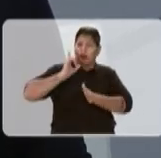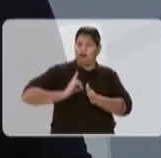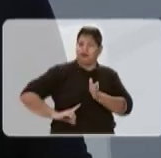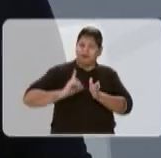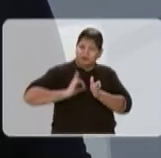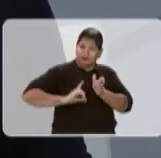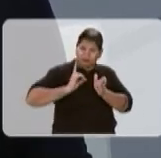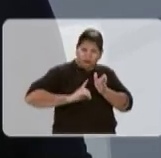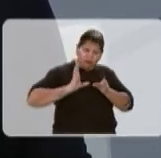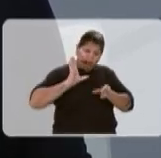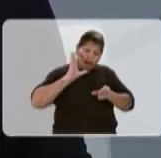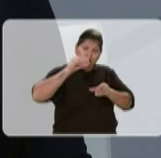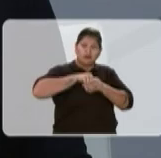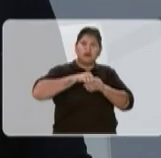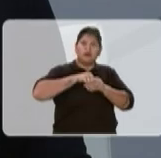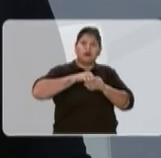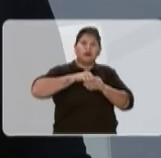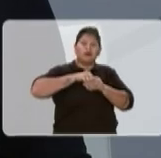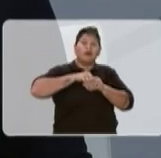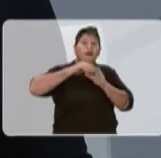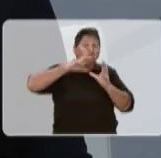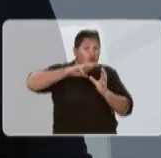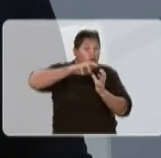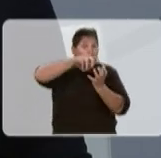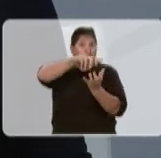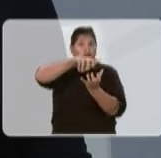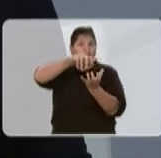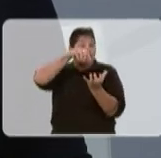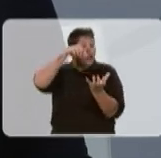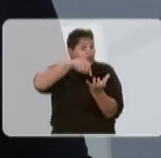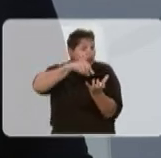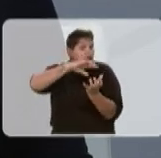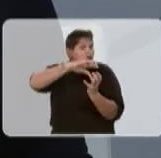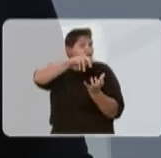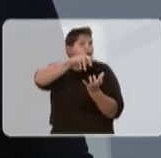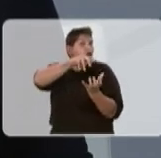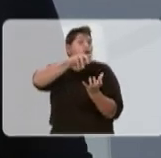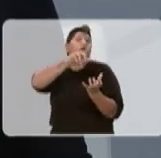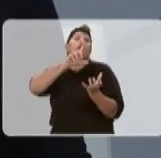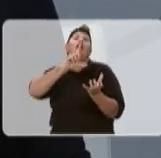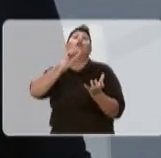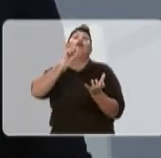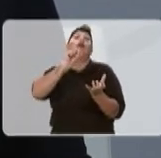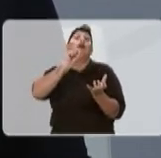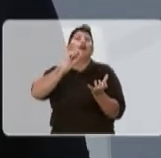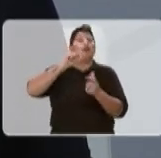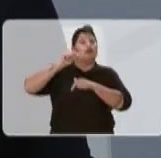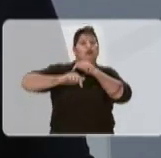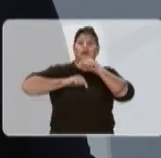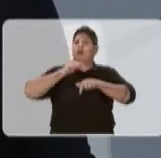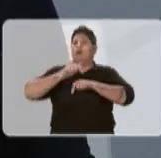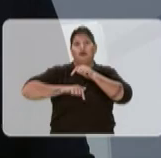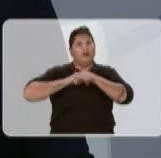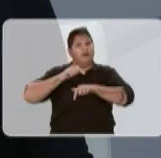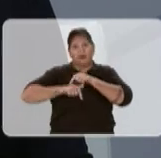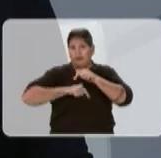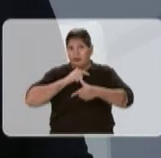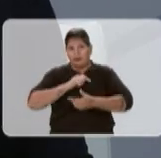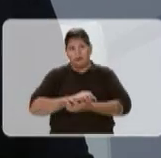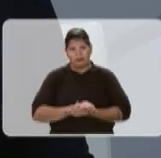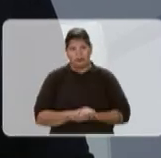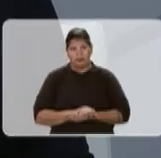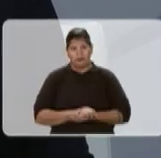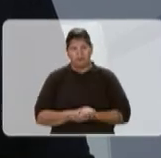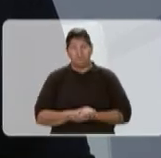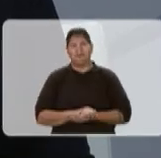essa diversidade de deficiência para o mundo. E nesse mundo está,